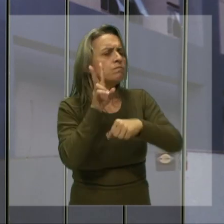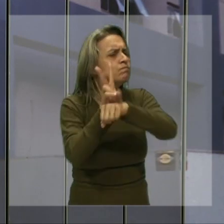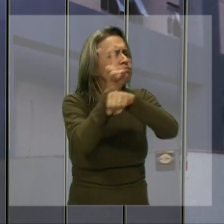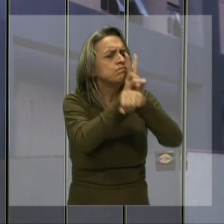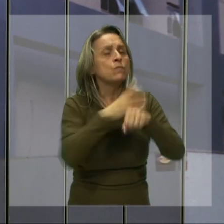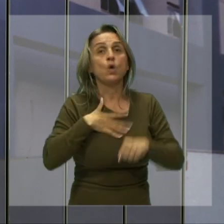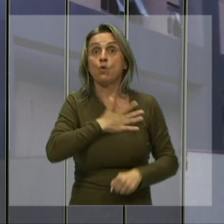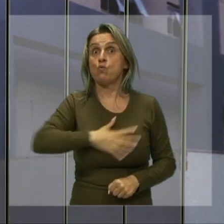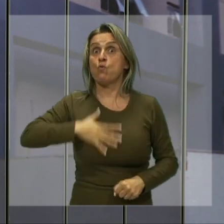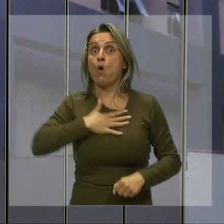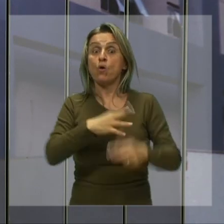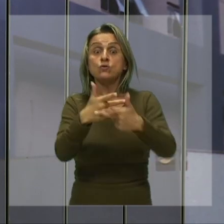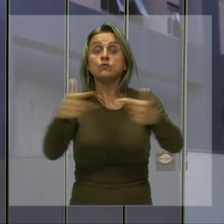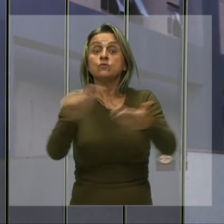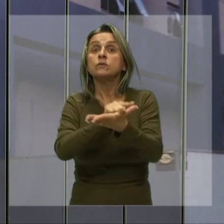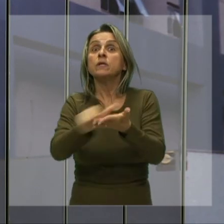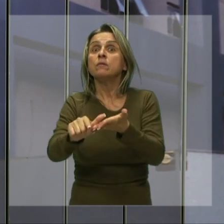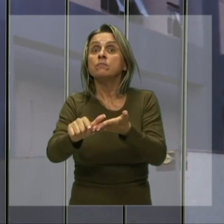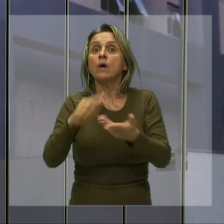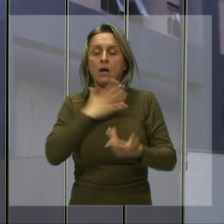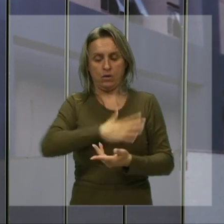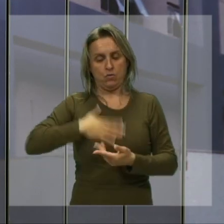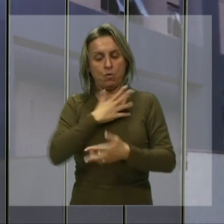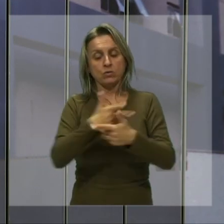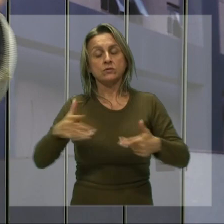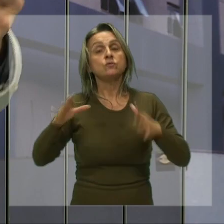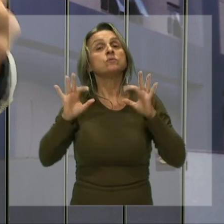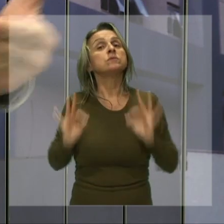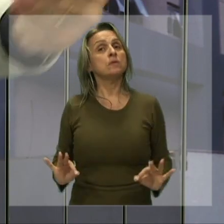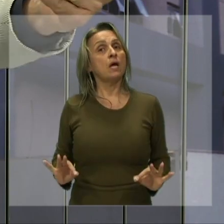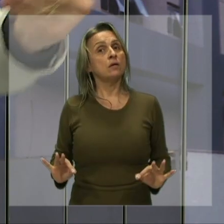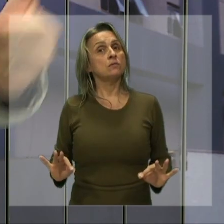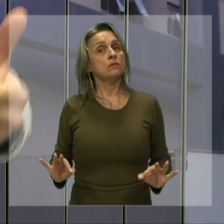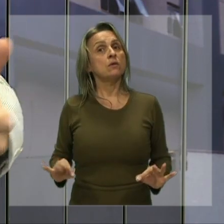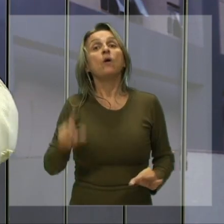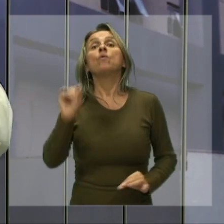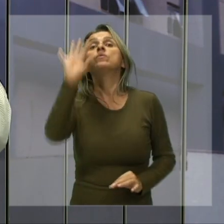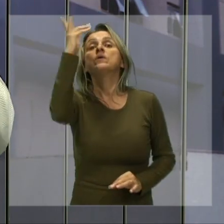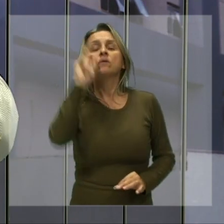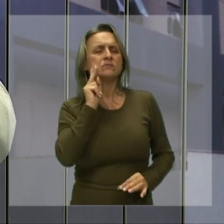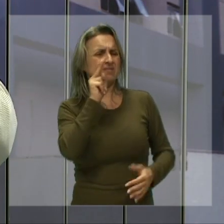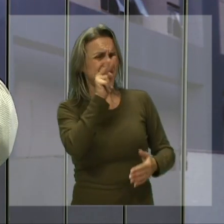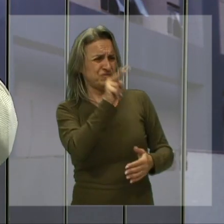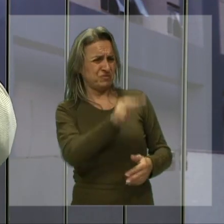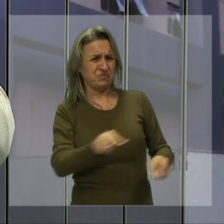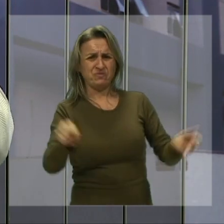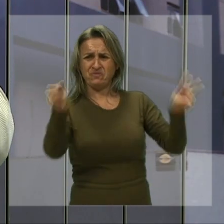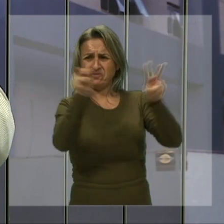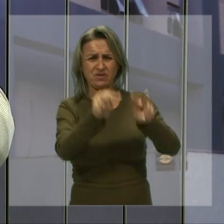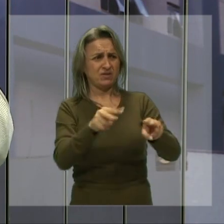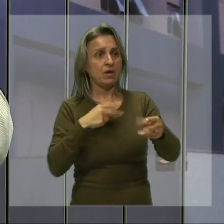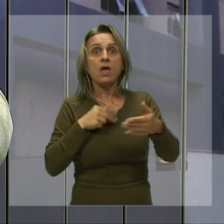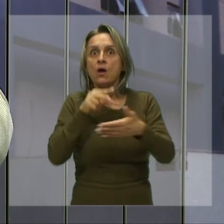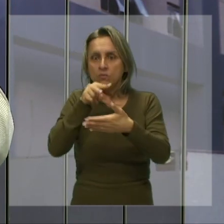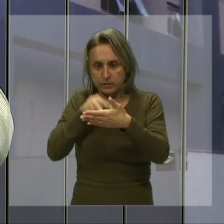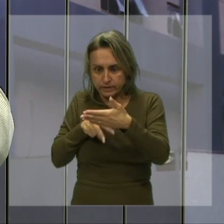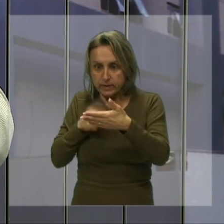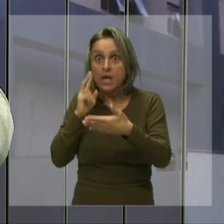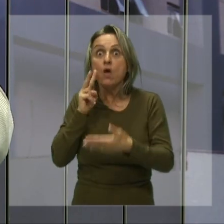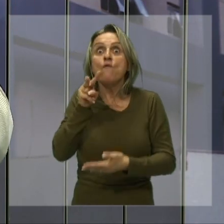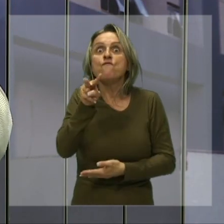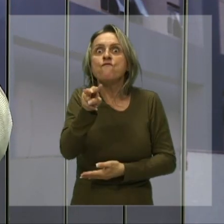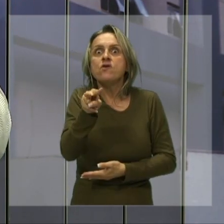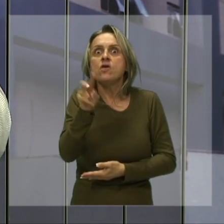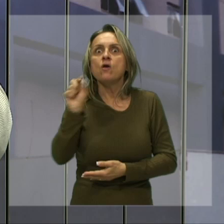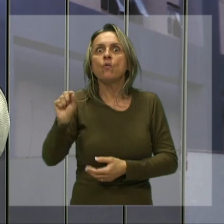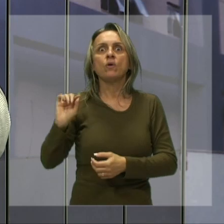na cidade de Itajaí, o que está acontecendo? Eu estou vendo tudo isso, eu li, eu vi o que eles fizeram,